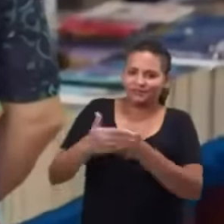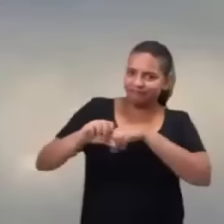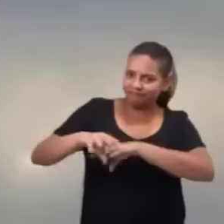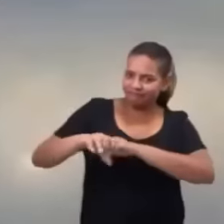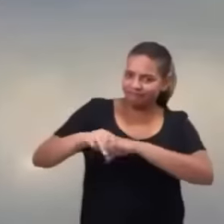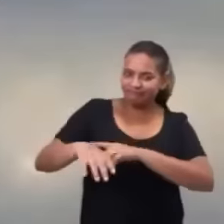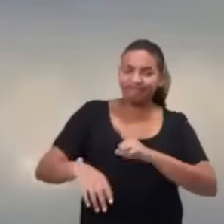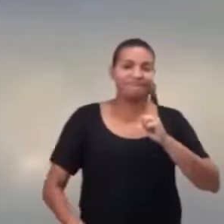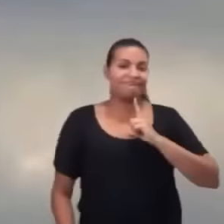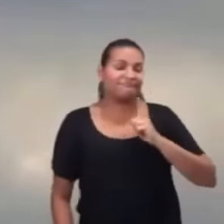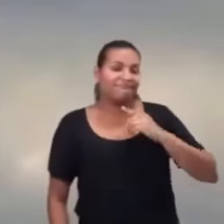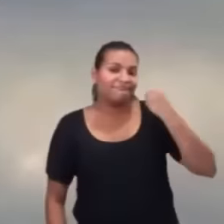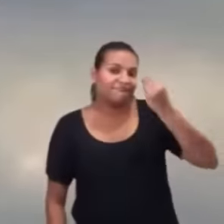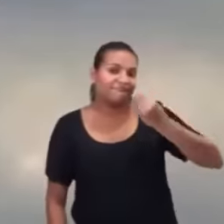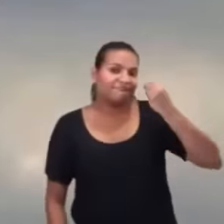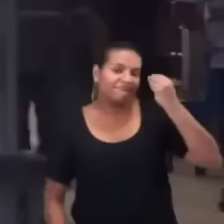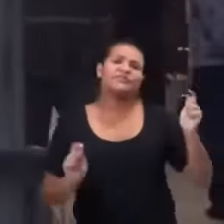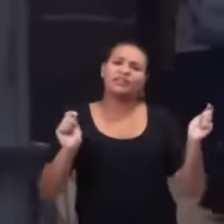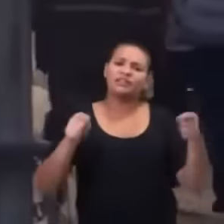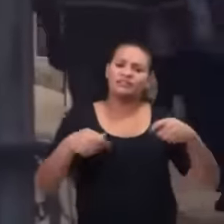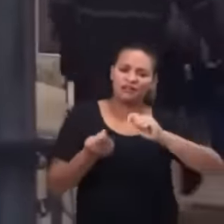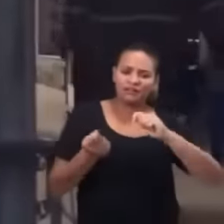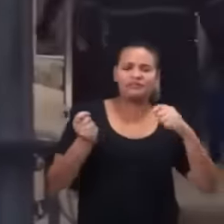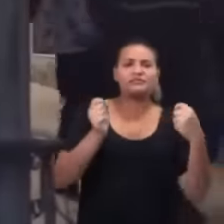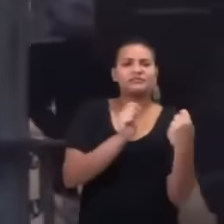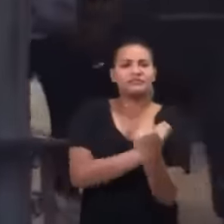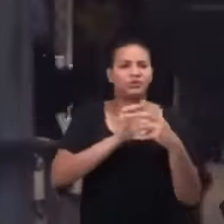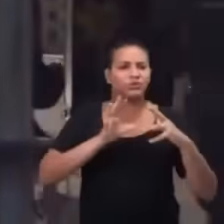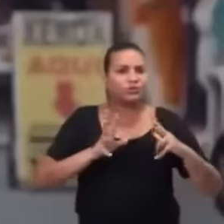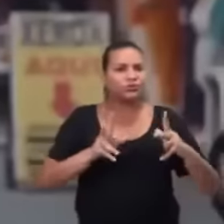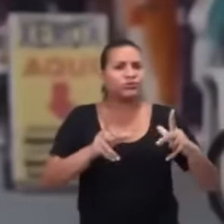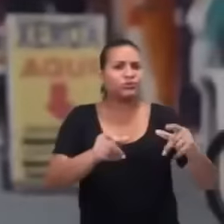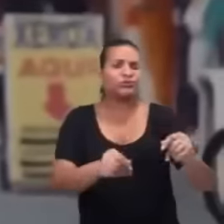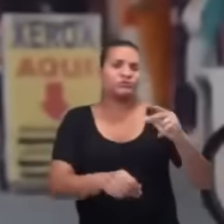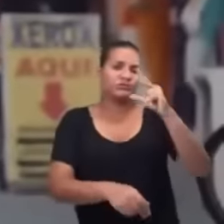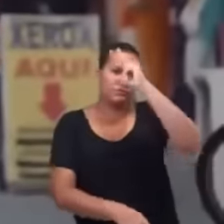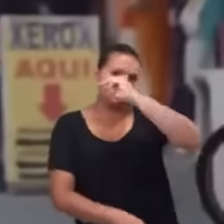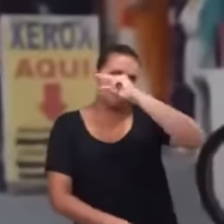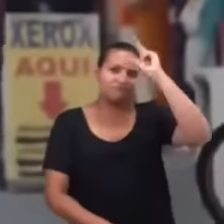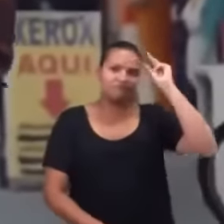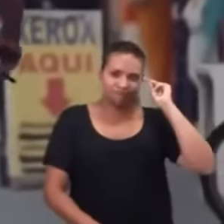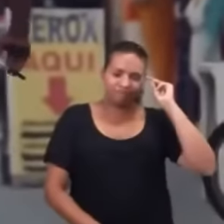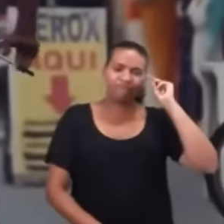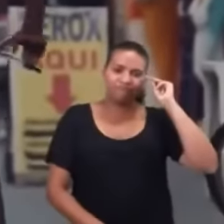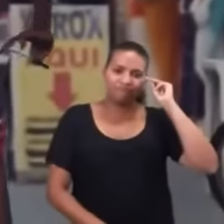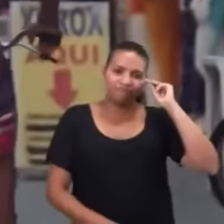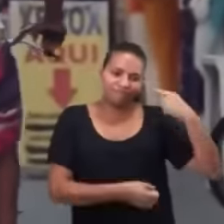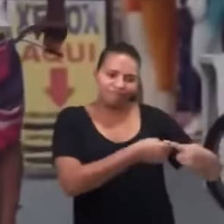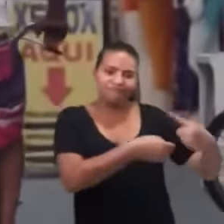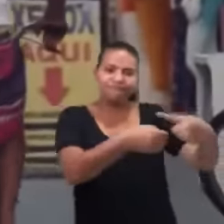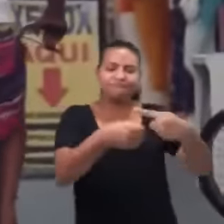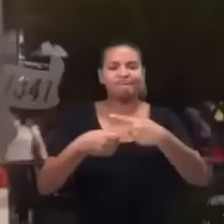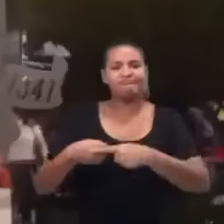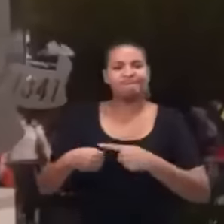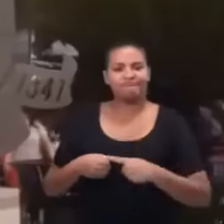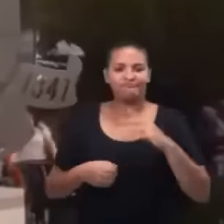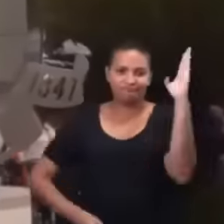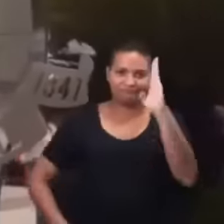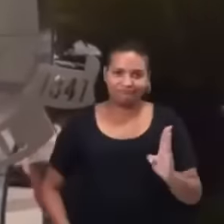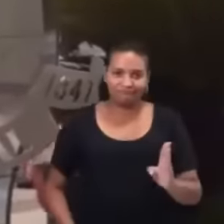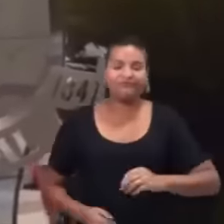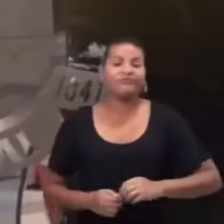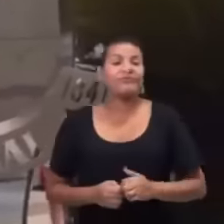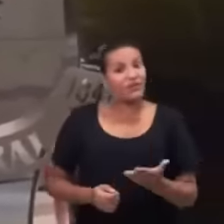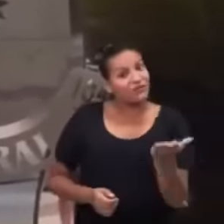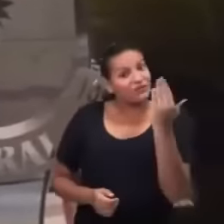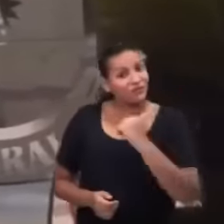pode ser adaptada para a maioria dos municípios brasileiros que vivenciam desafios na gestão de suas escolas. Vem com a gente para o interior